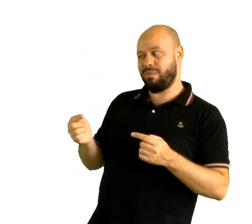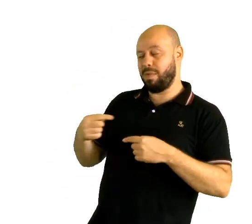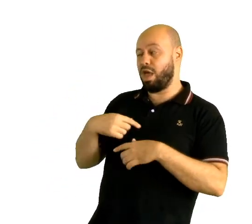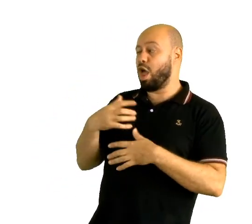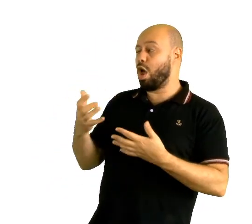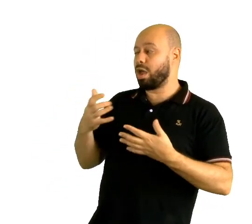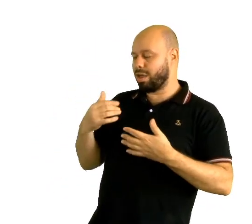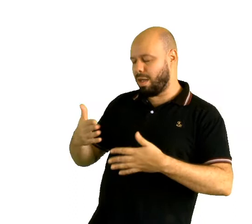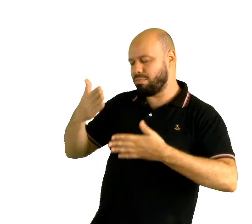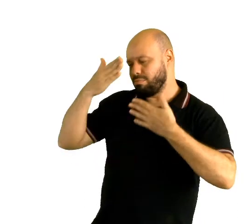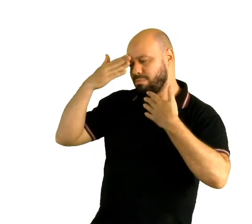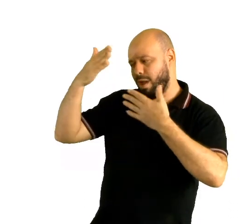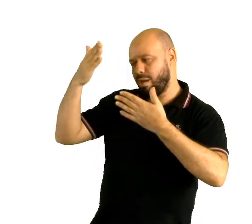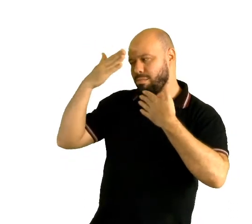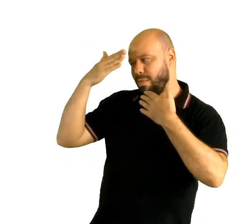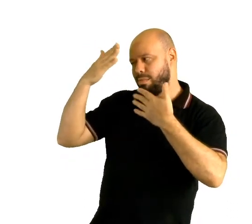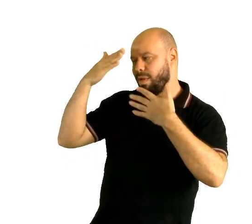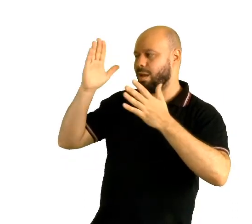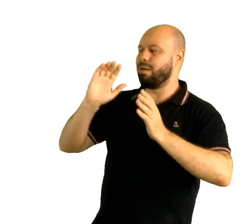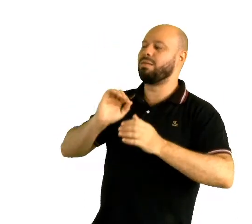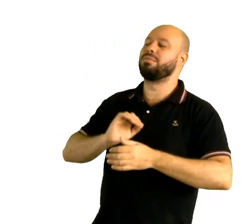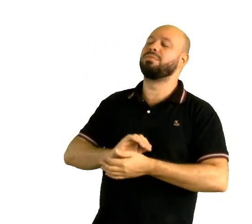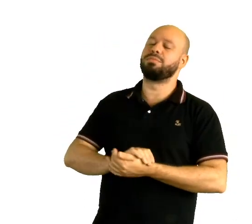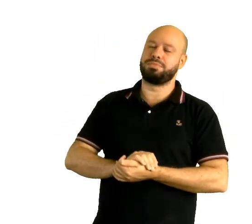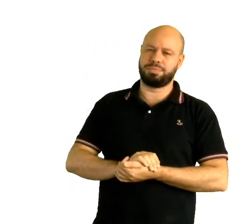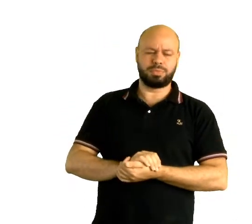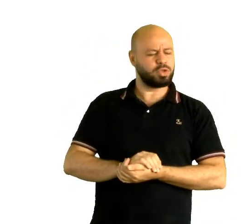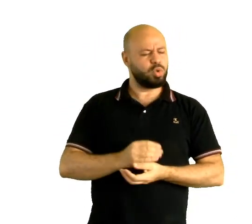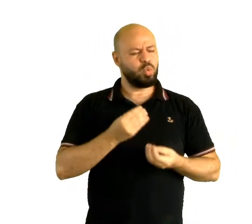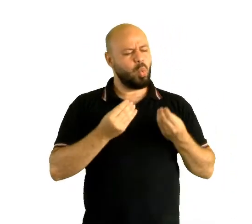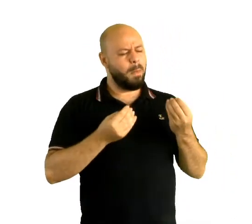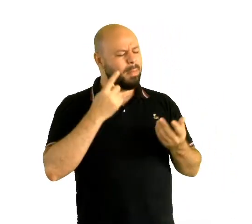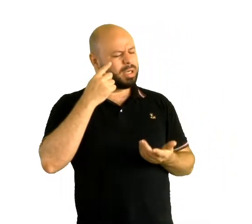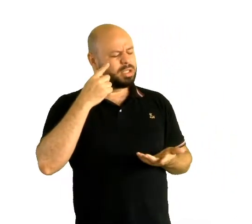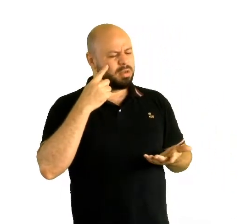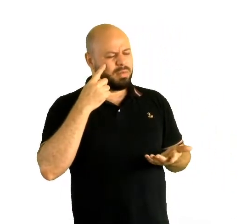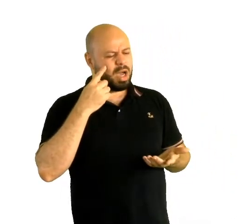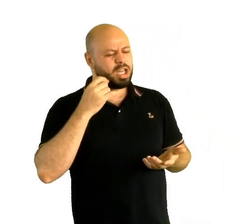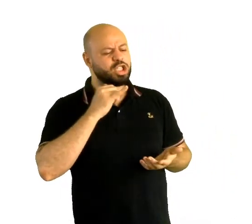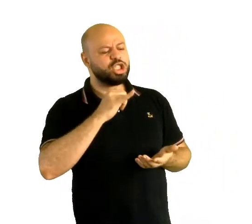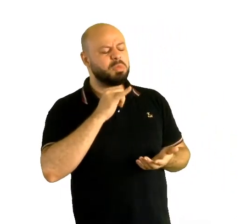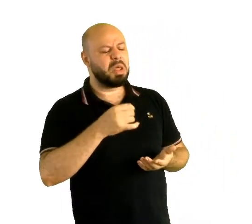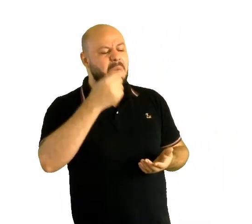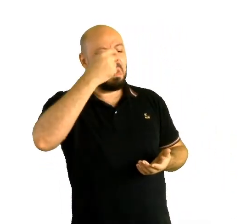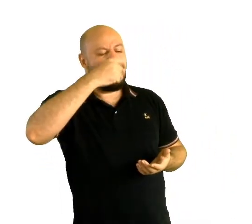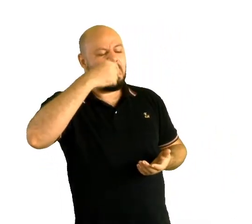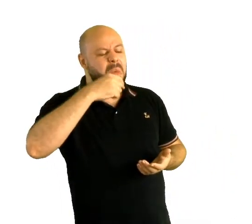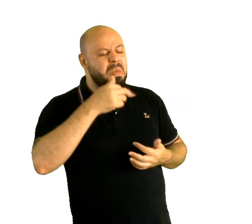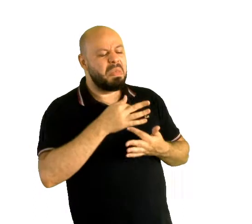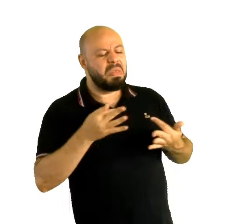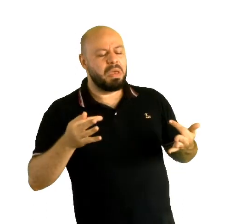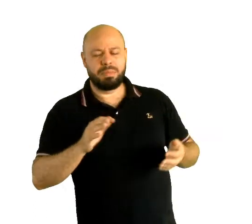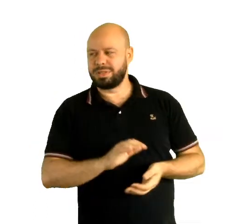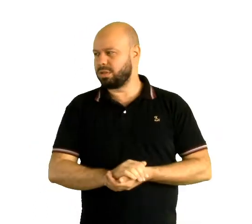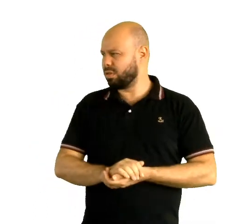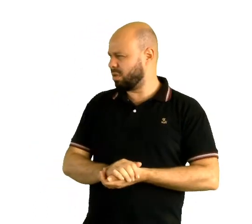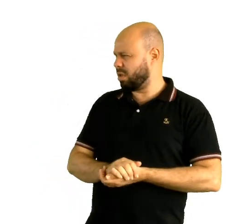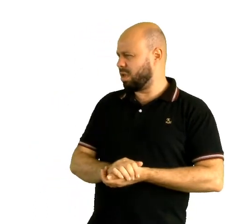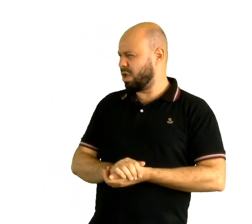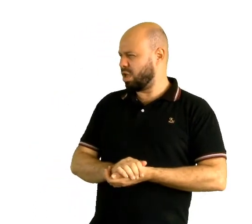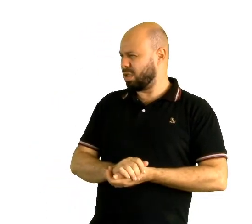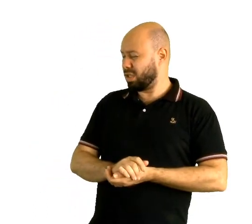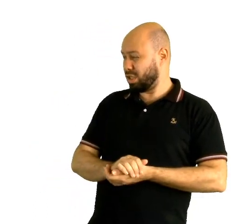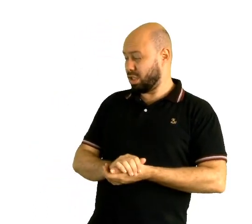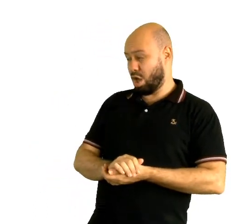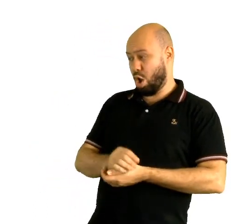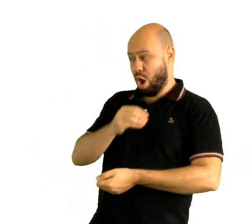gostaria de agradecer por isso. Como encara chamarem você de uma gripezinha? Sabão e álcool